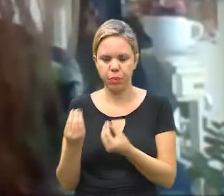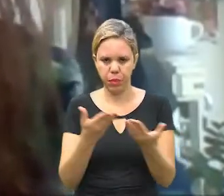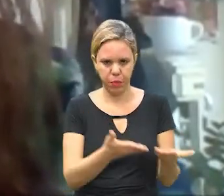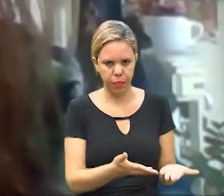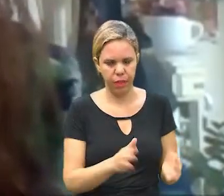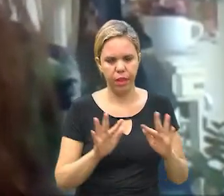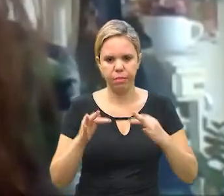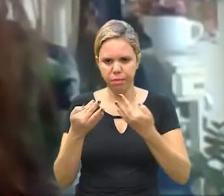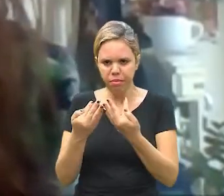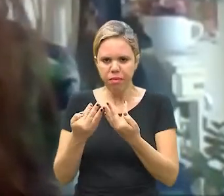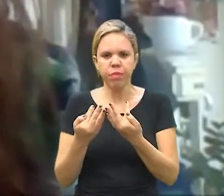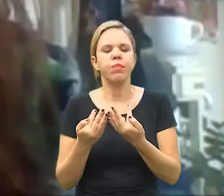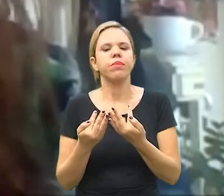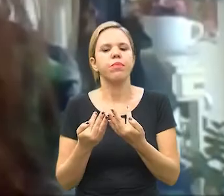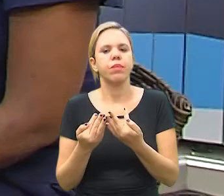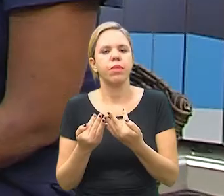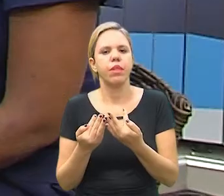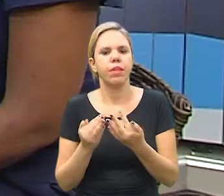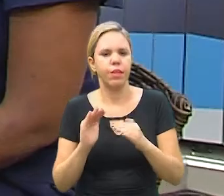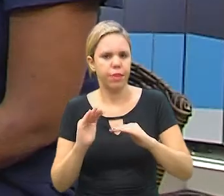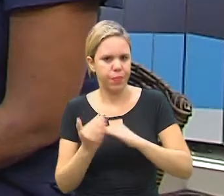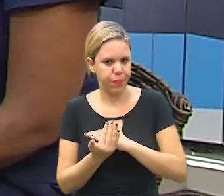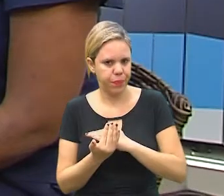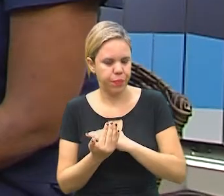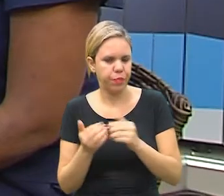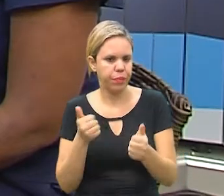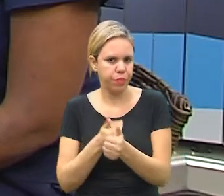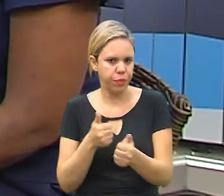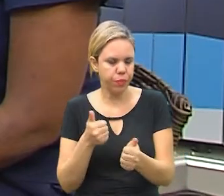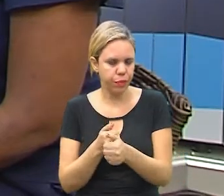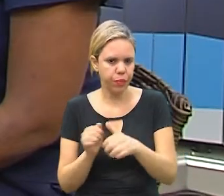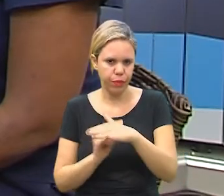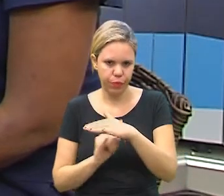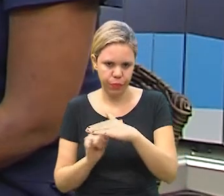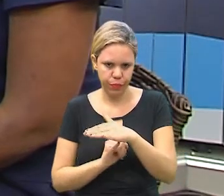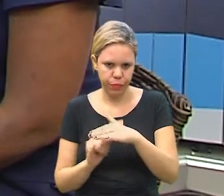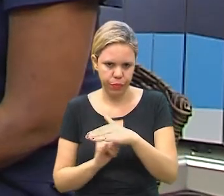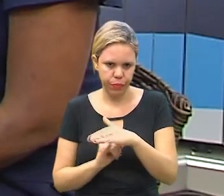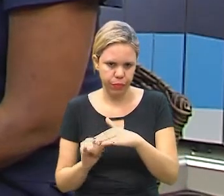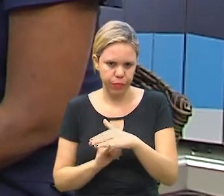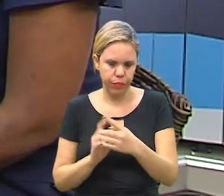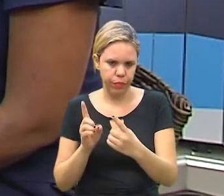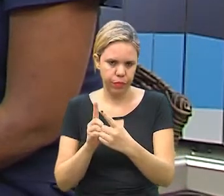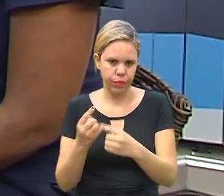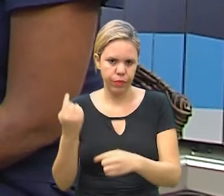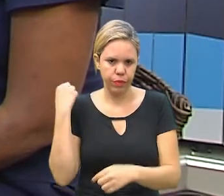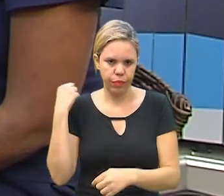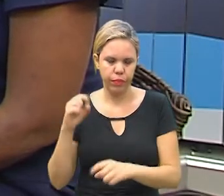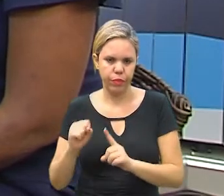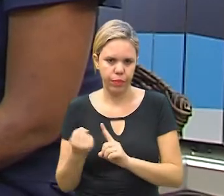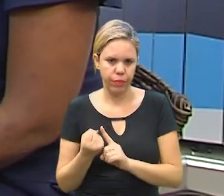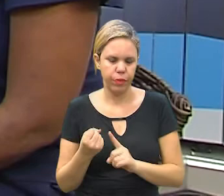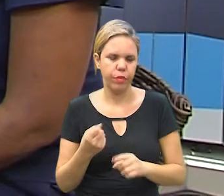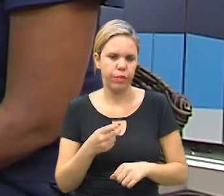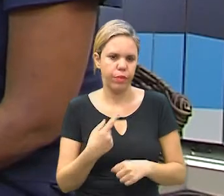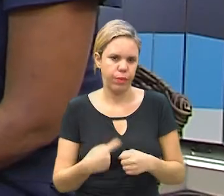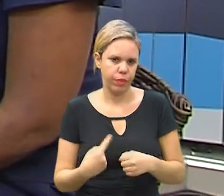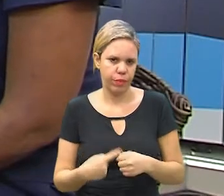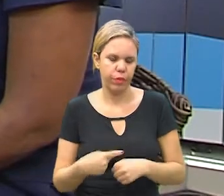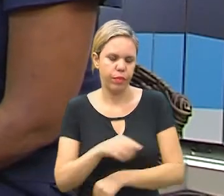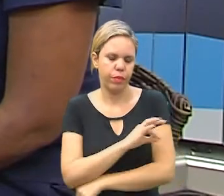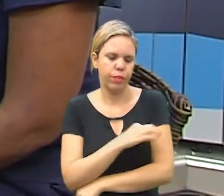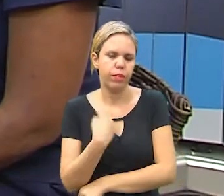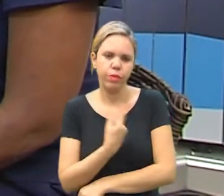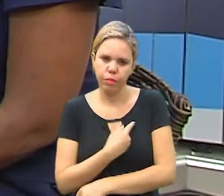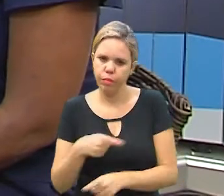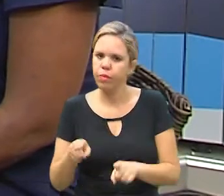Então, aquelas famílias daquelas comunidades próximas que eram atendidas pela assistência social, também